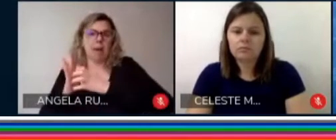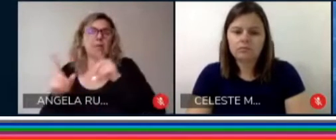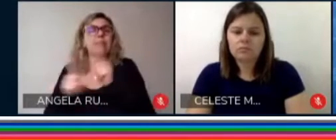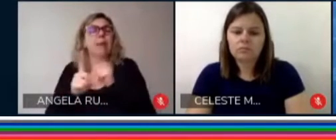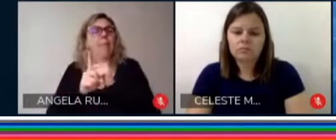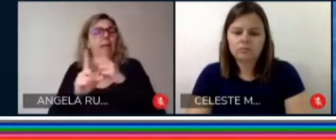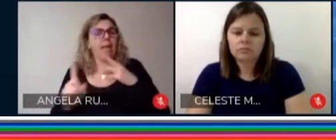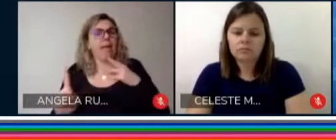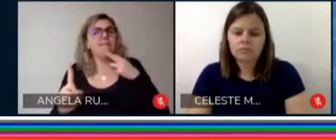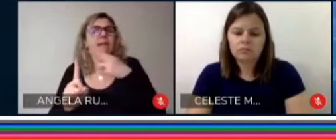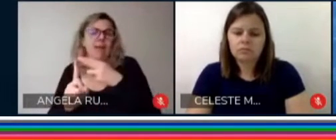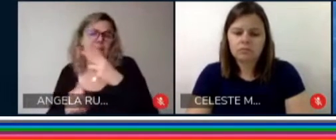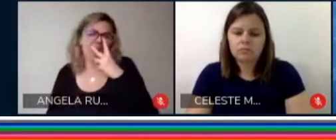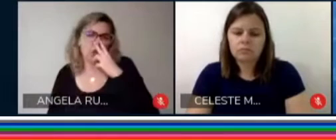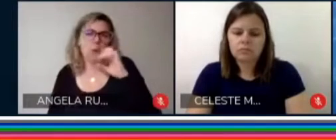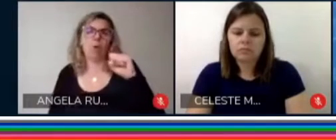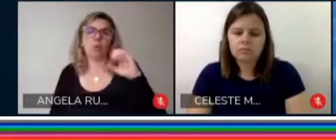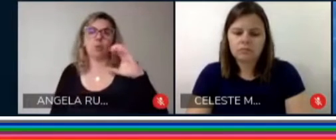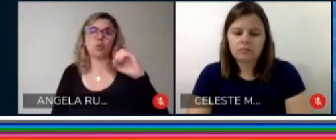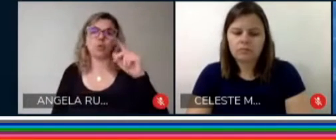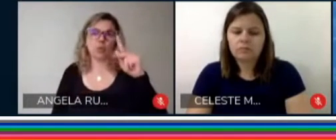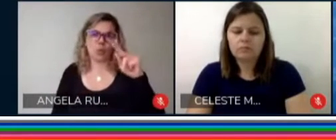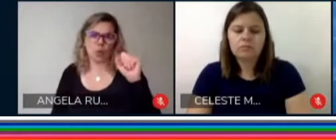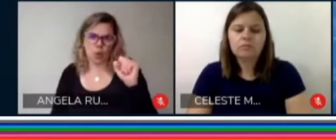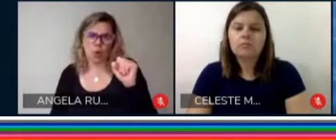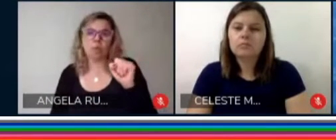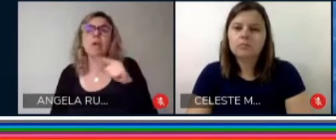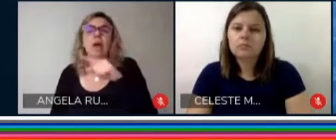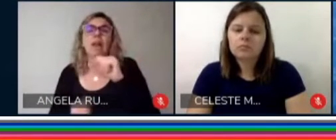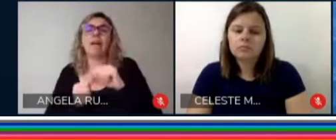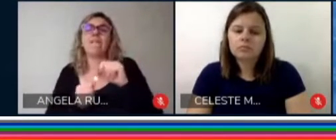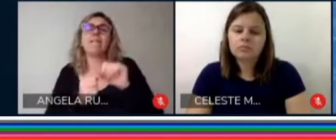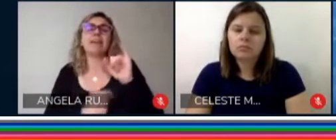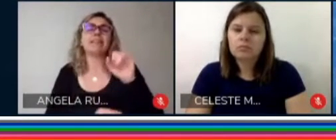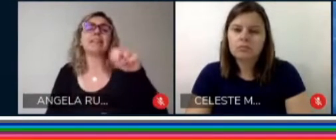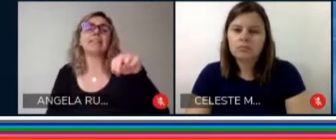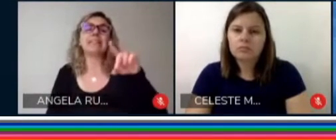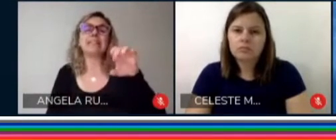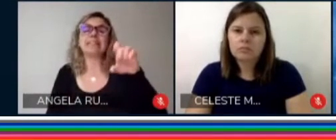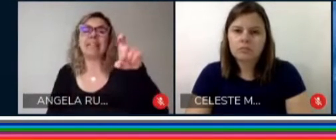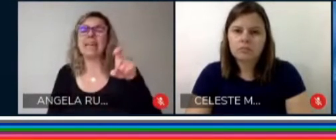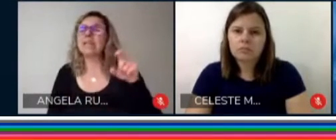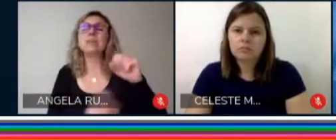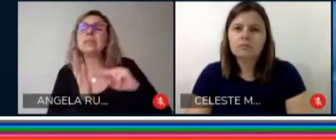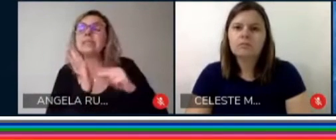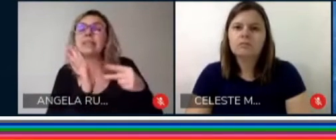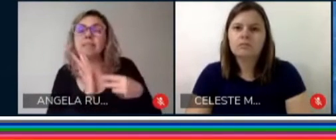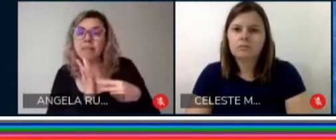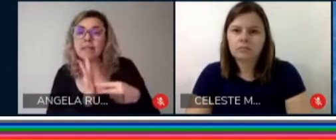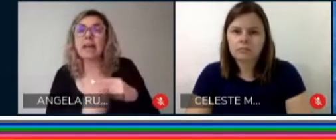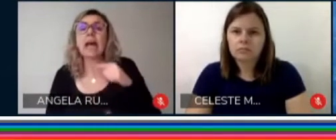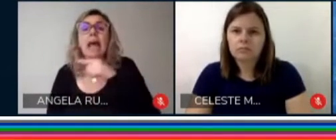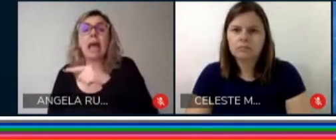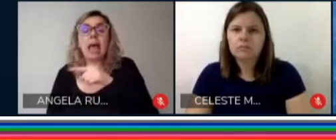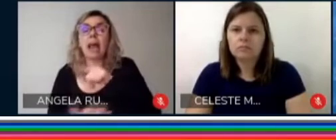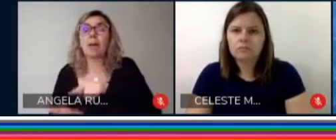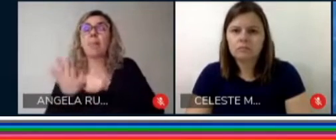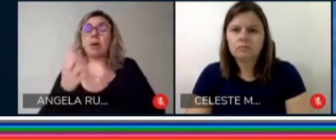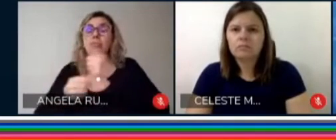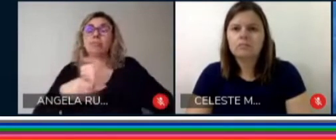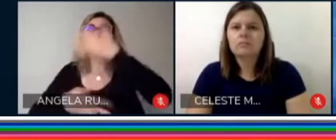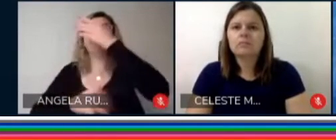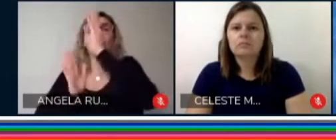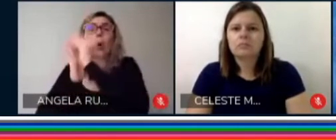referencial, assim como a Scopus, ela também indexa. Quando a gente fala indexa, quer dizer que ela gera listas de